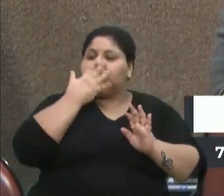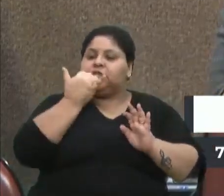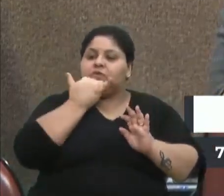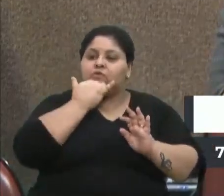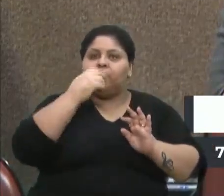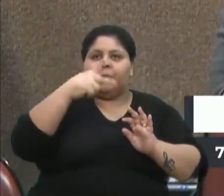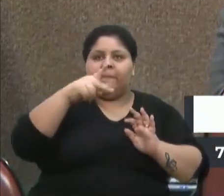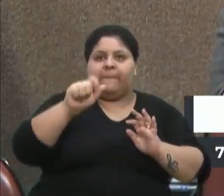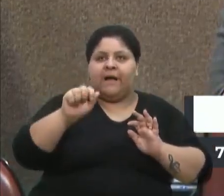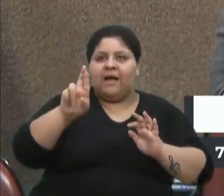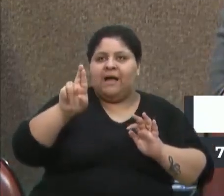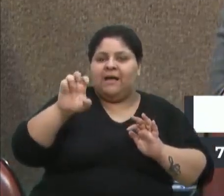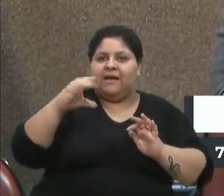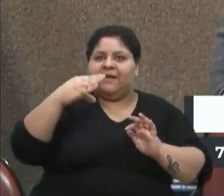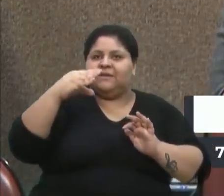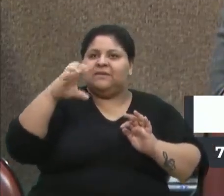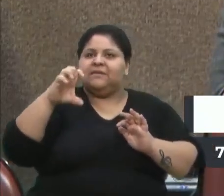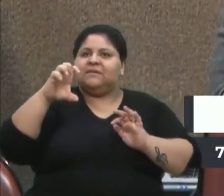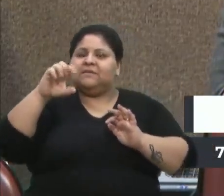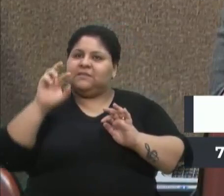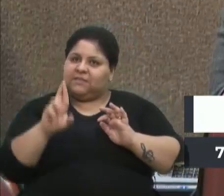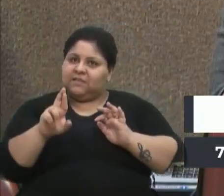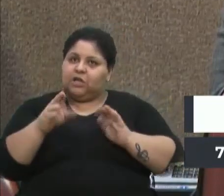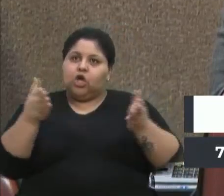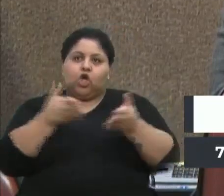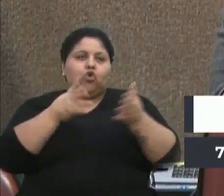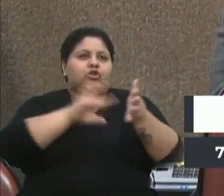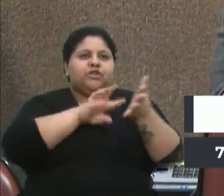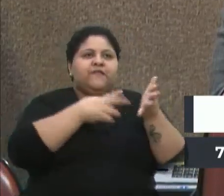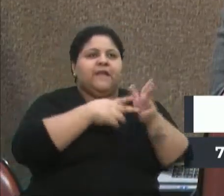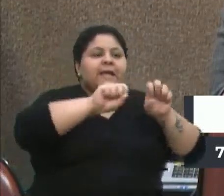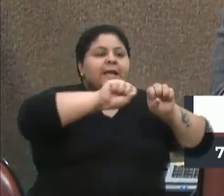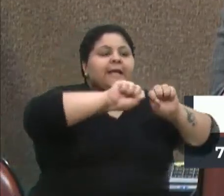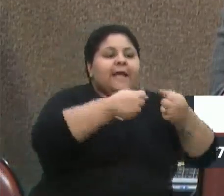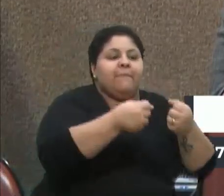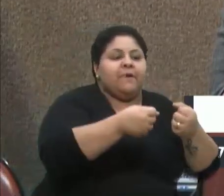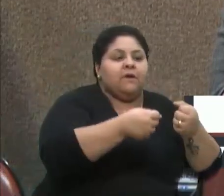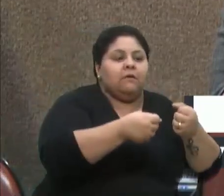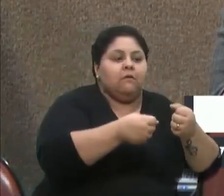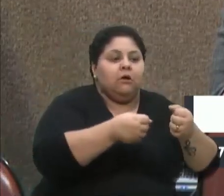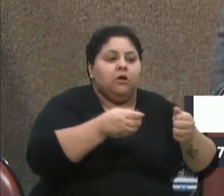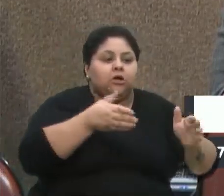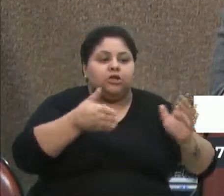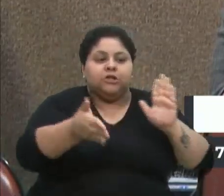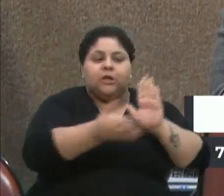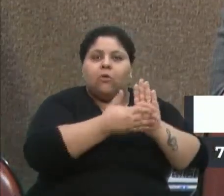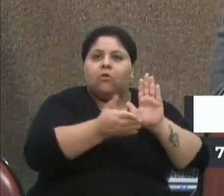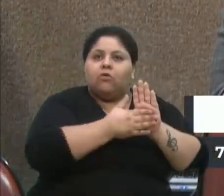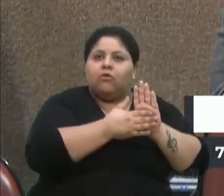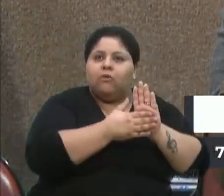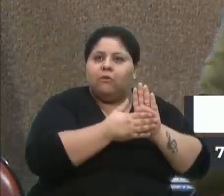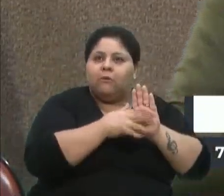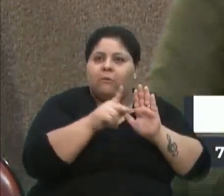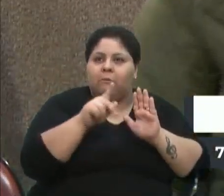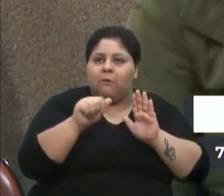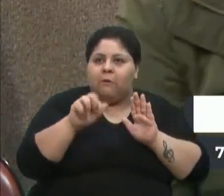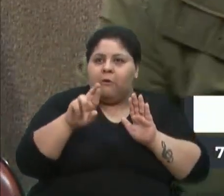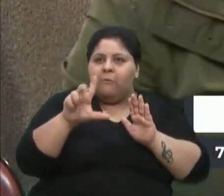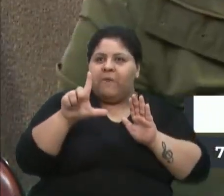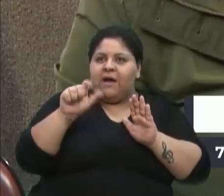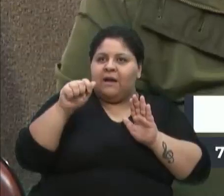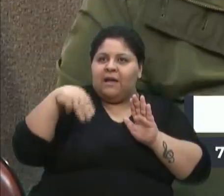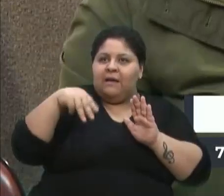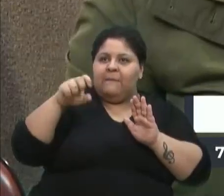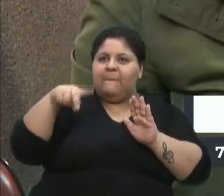a respeito das questões envolvendo quebra de decoro parlamentar, e o parecer foi rejeitado por esta casa. Portanto, o que a gente precisa